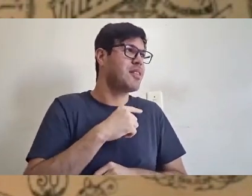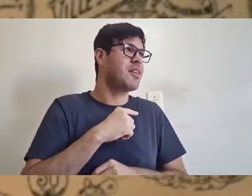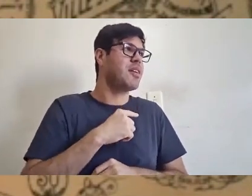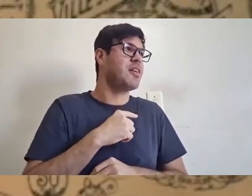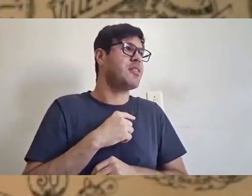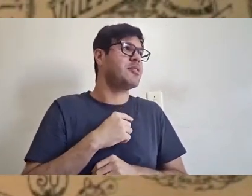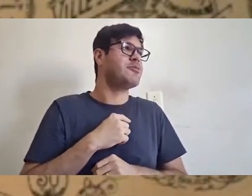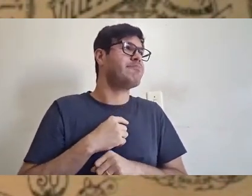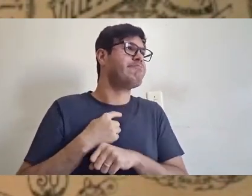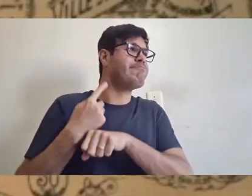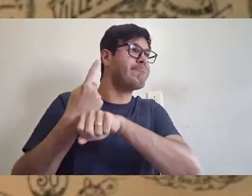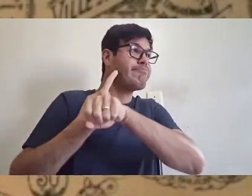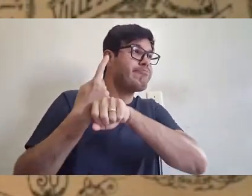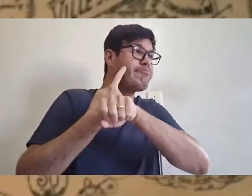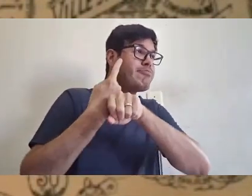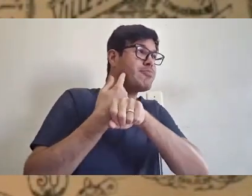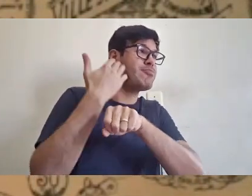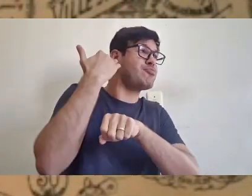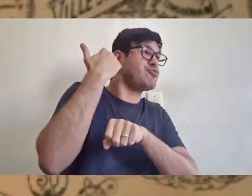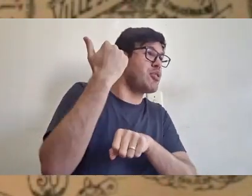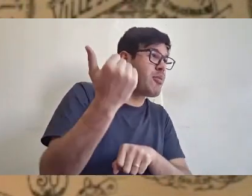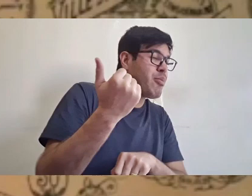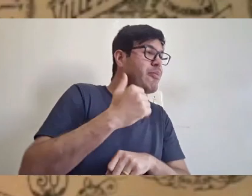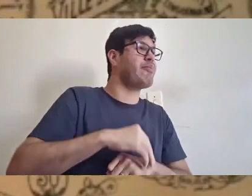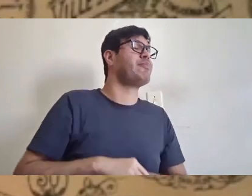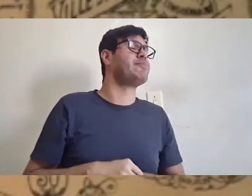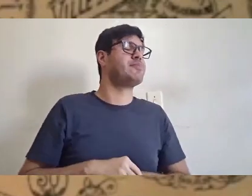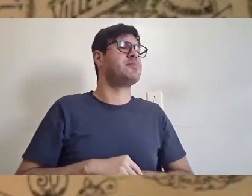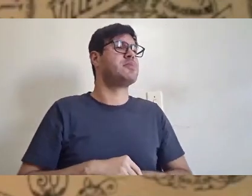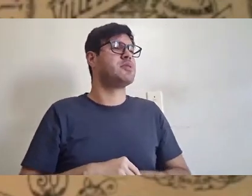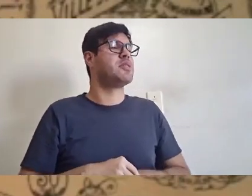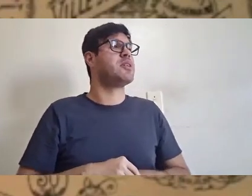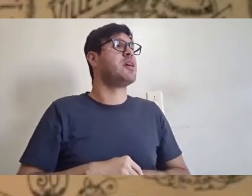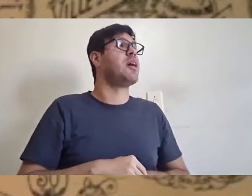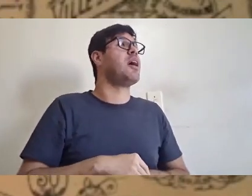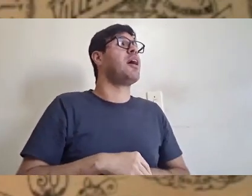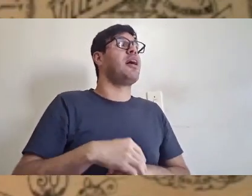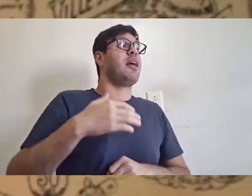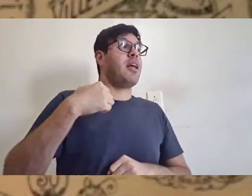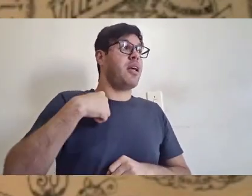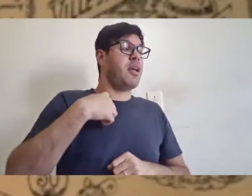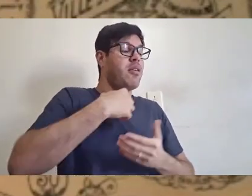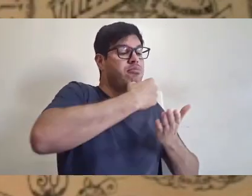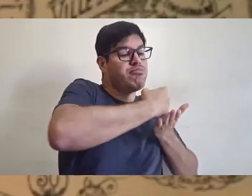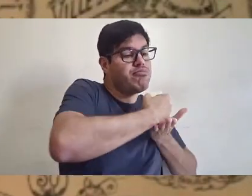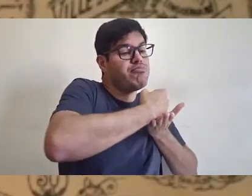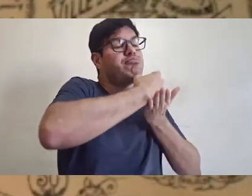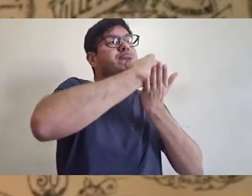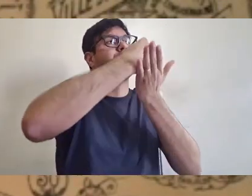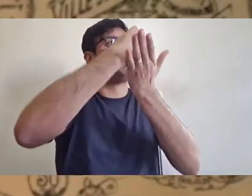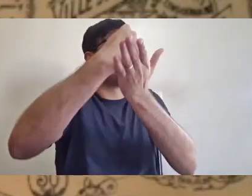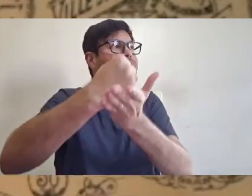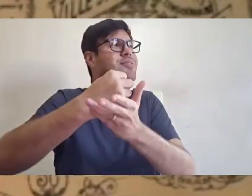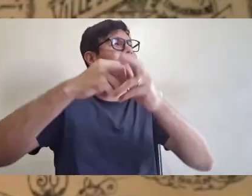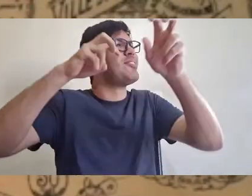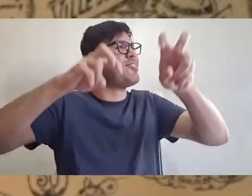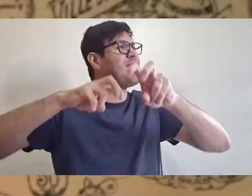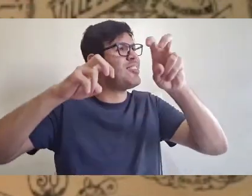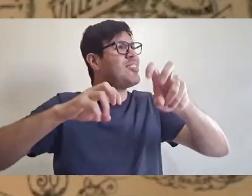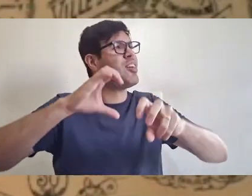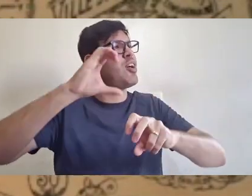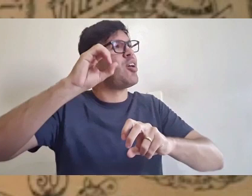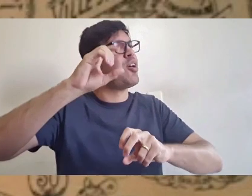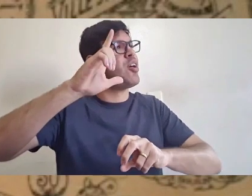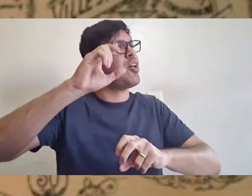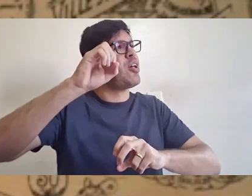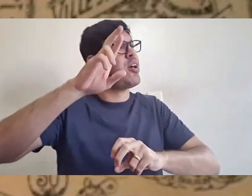procurou através do Zé Mário Pavan Sim. e me levou lá na Fazenda Colorado, na casa do seu Lair de Souza. E